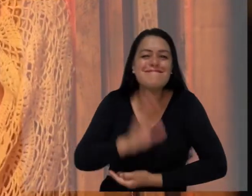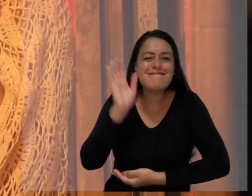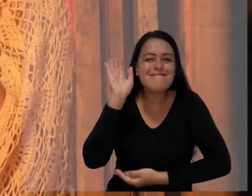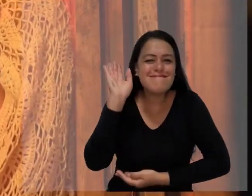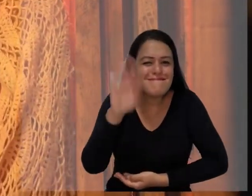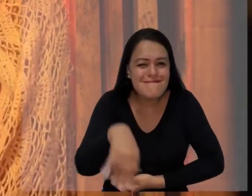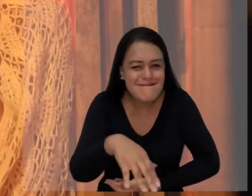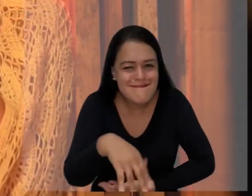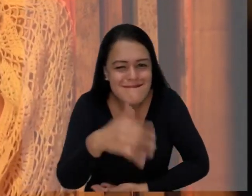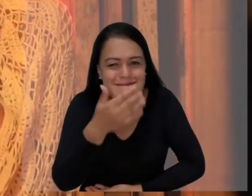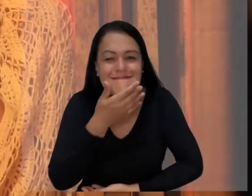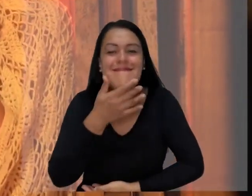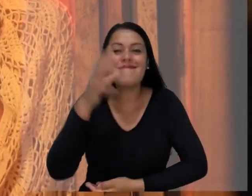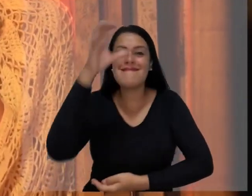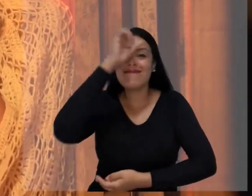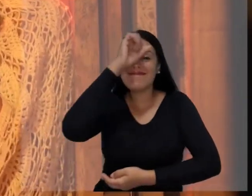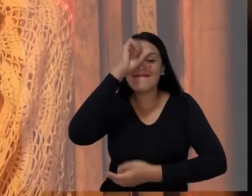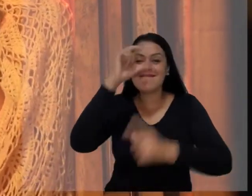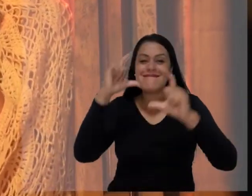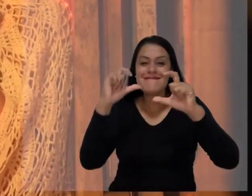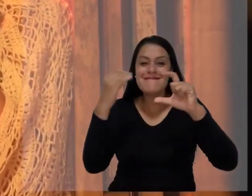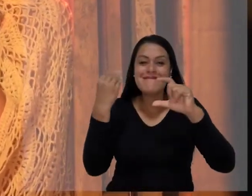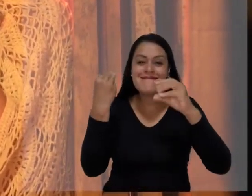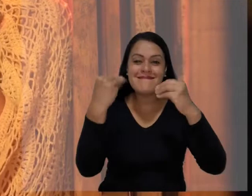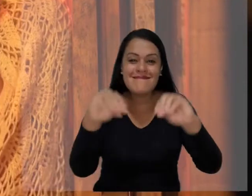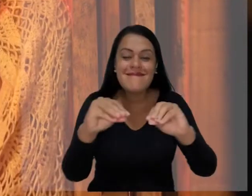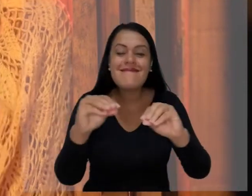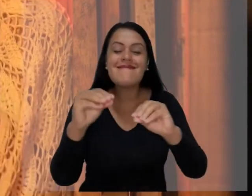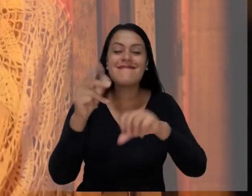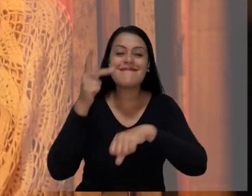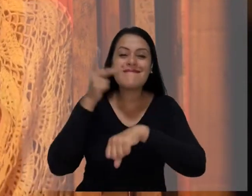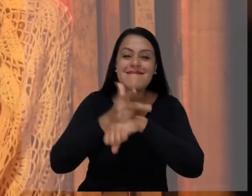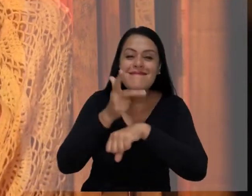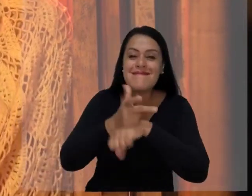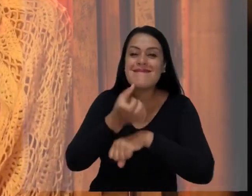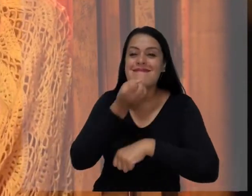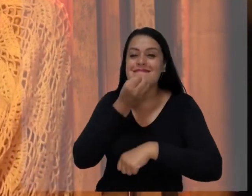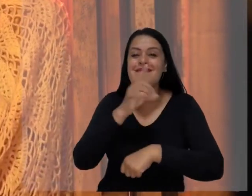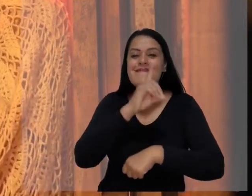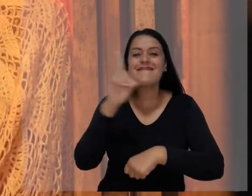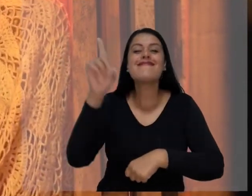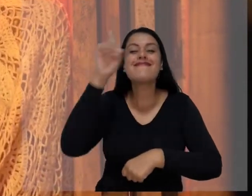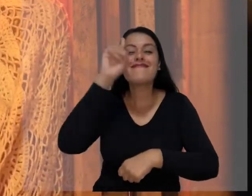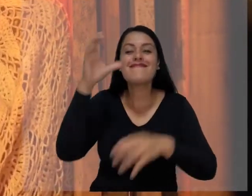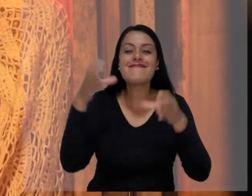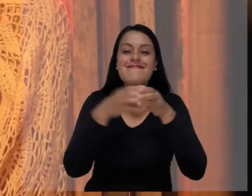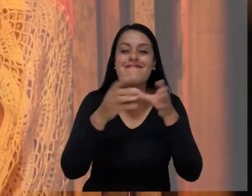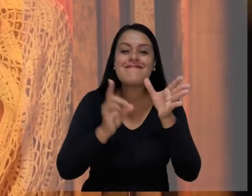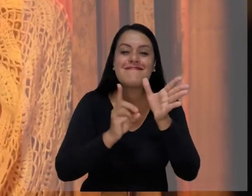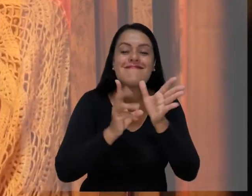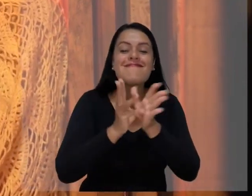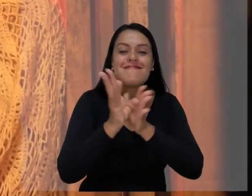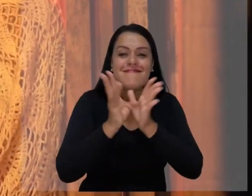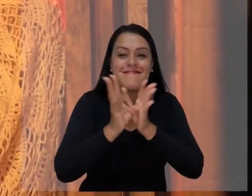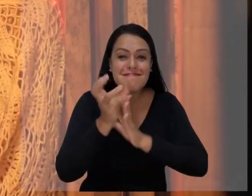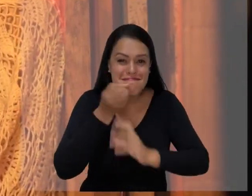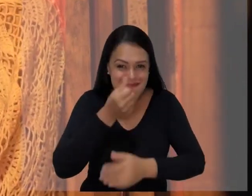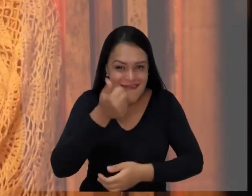Eu já aprendi a mandar foto e vídeo. Mando bom dia todo dia no grupo. É tão bom,